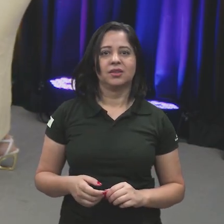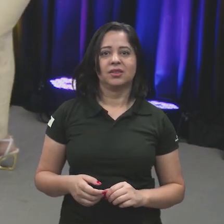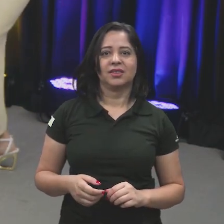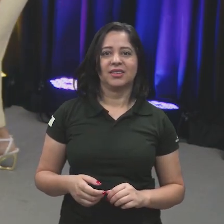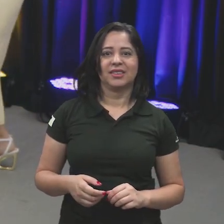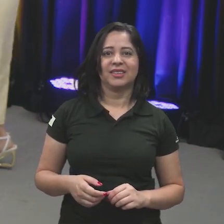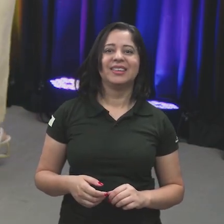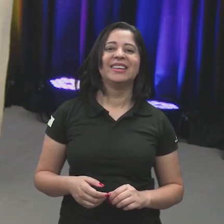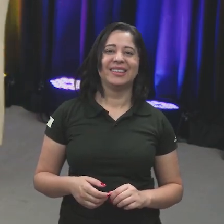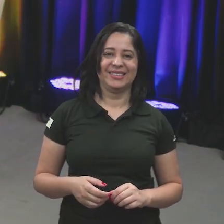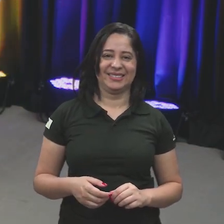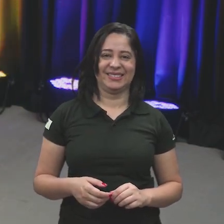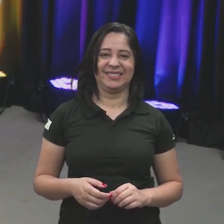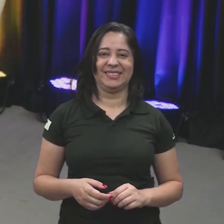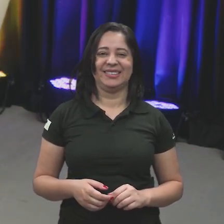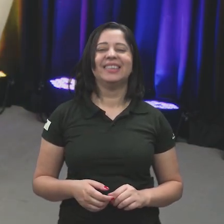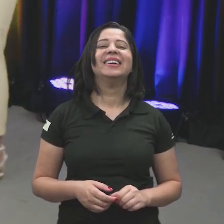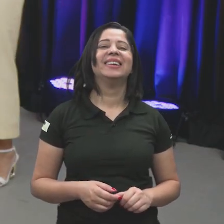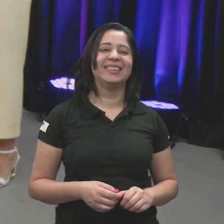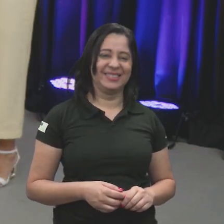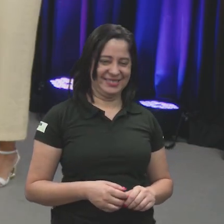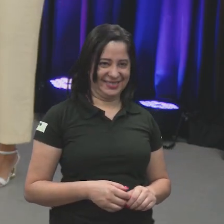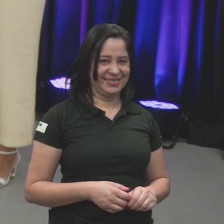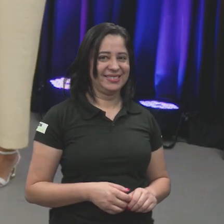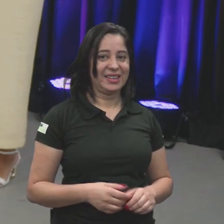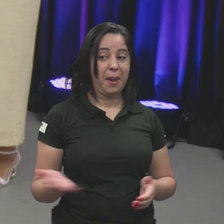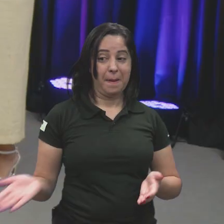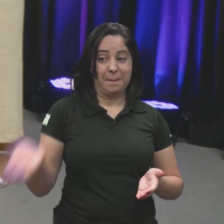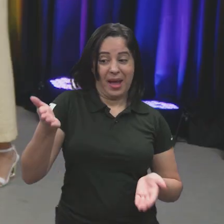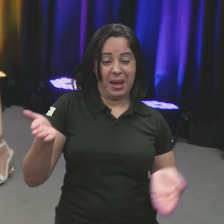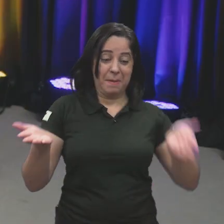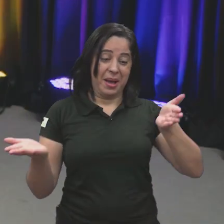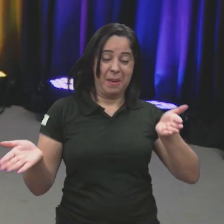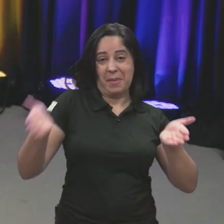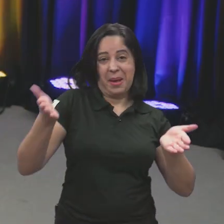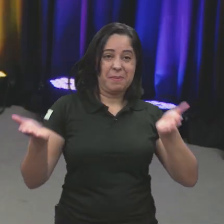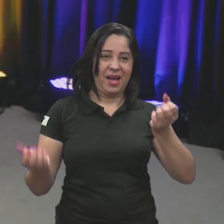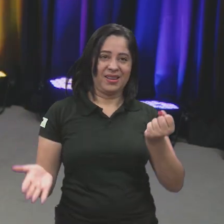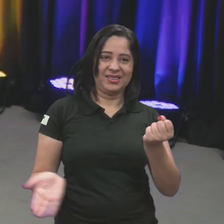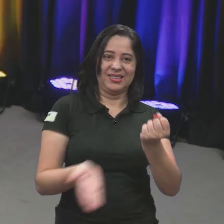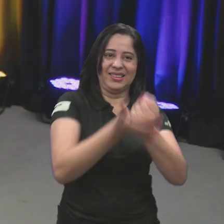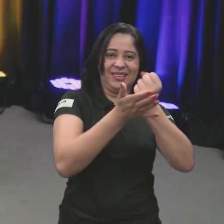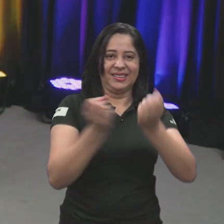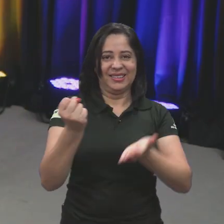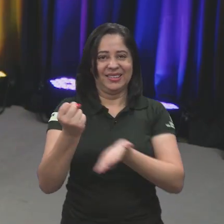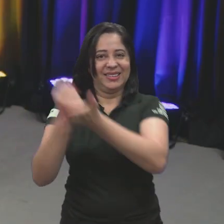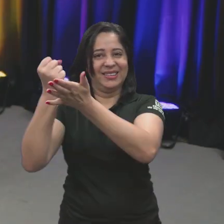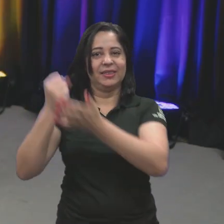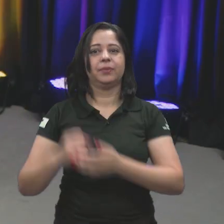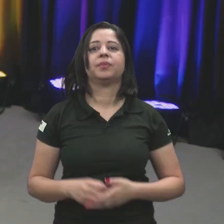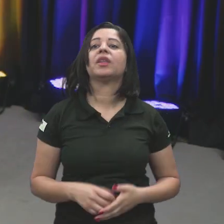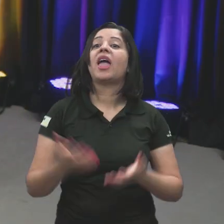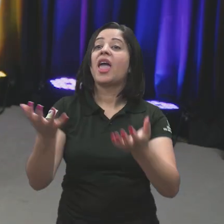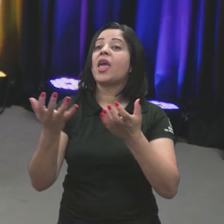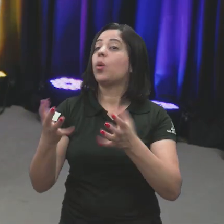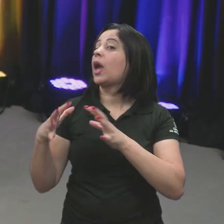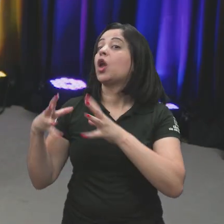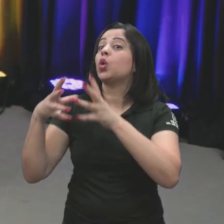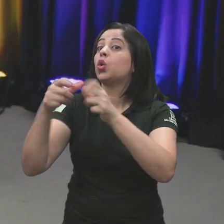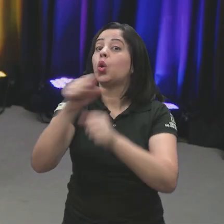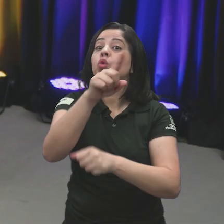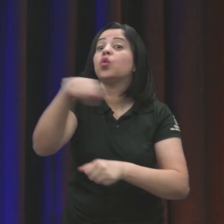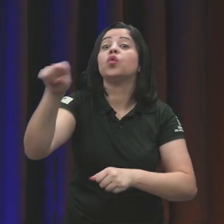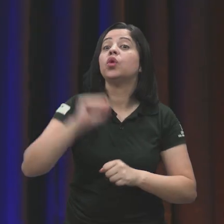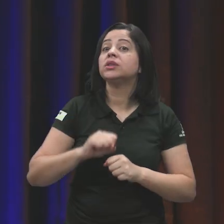Aí. Daí eu volto. Muito bom, gente. Eu quero todo mundo fazendo peteca, tá? Por favor, já